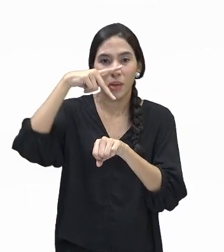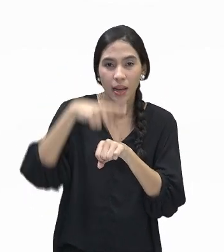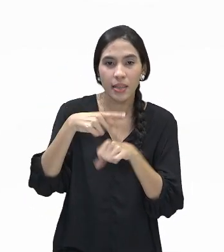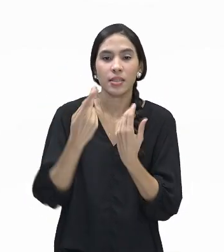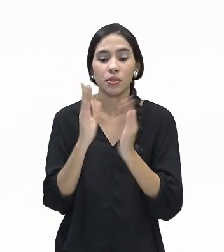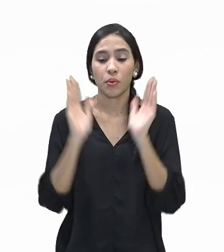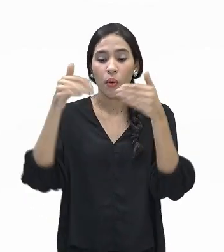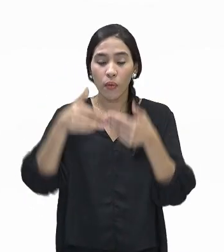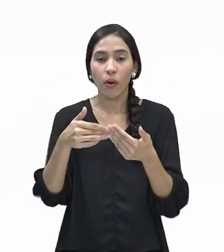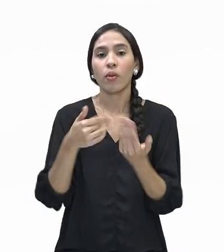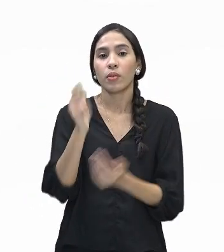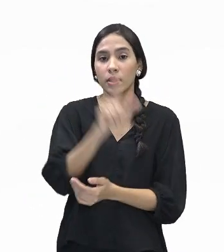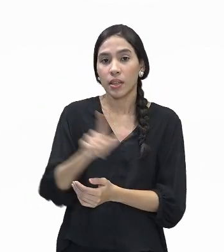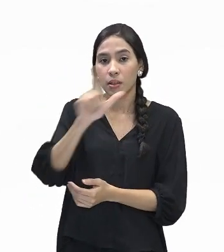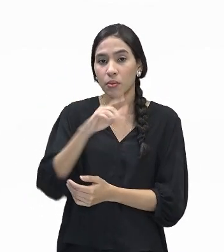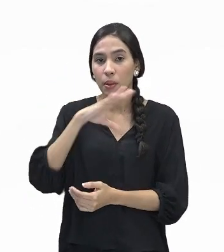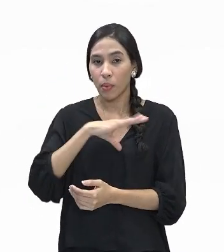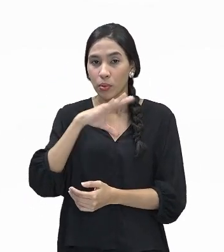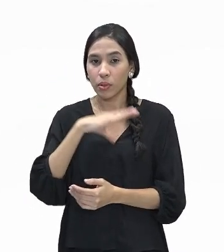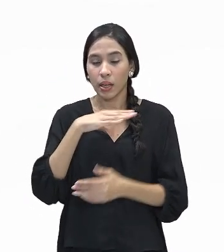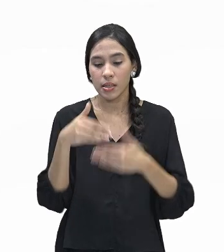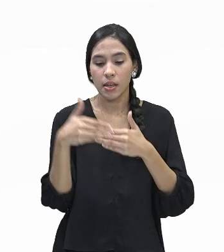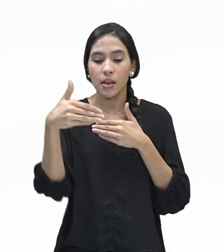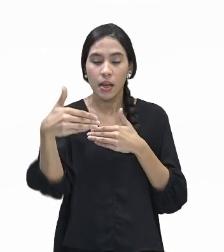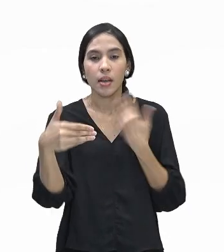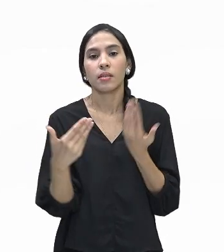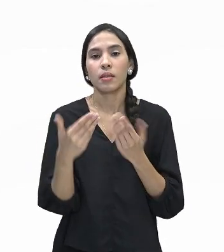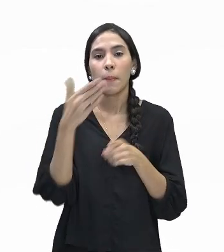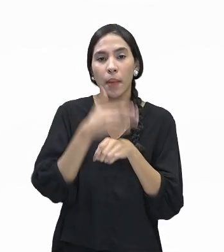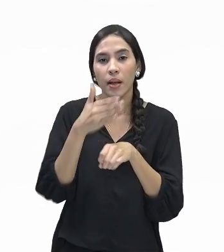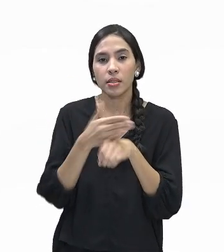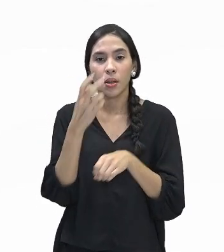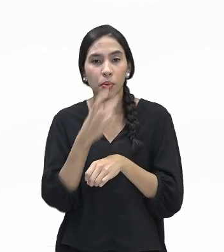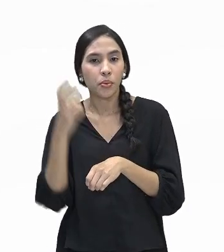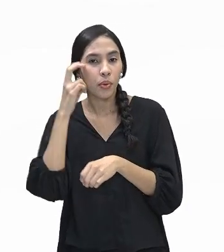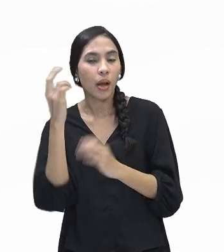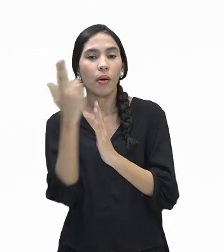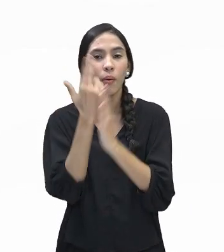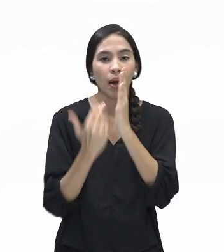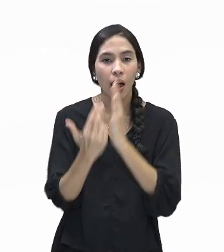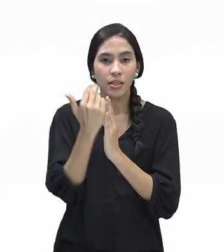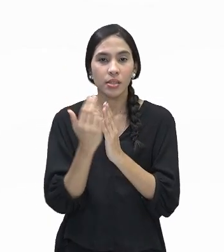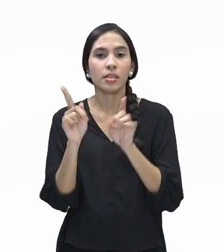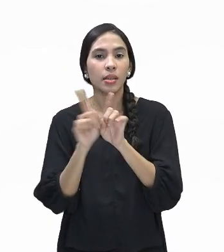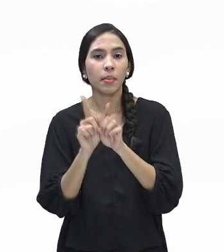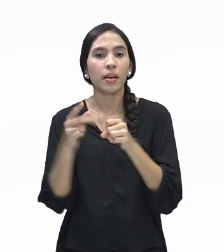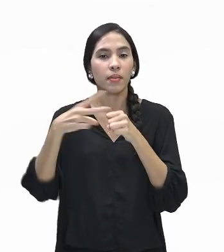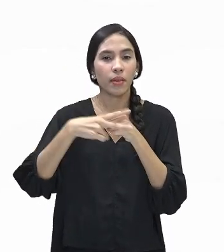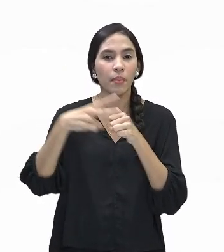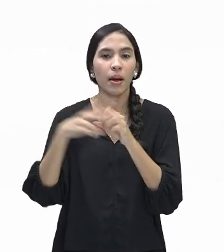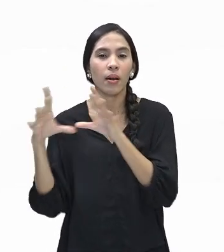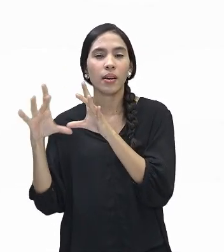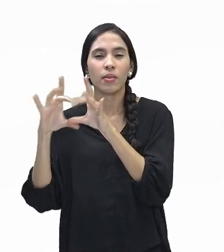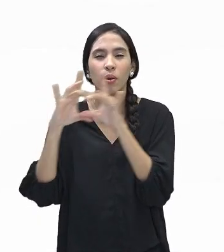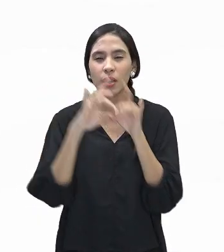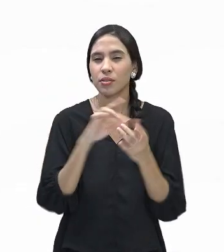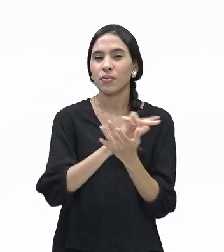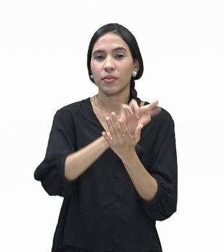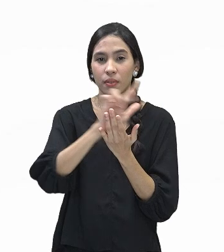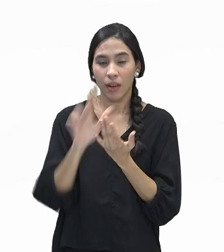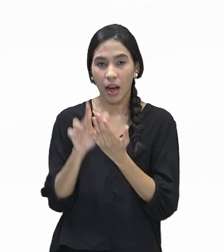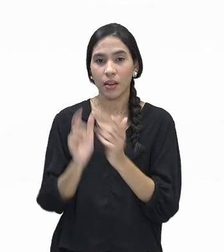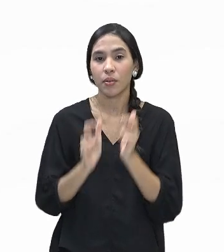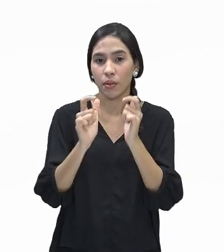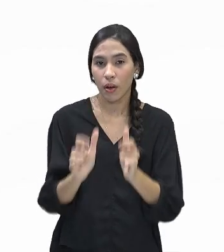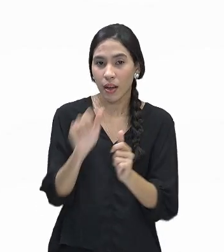literatura portuguesa, a partir das práticas culturais, artísticas e verbais, com contextos diversos,